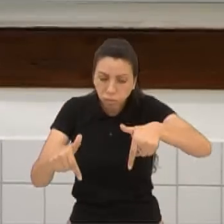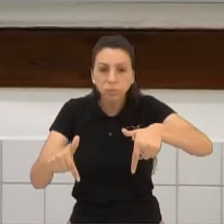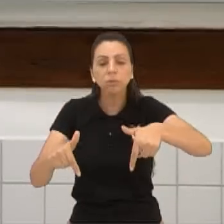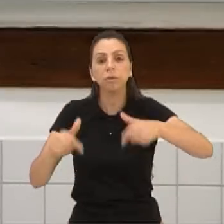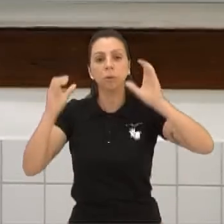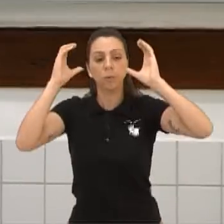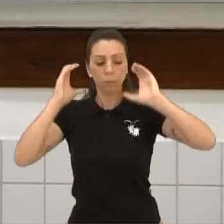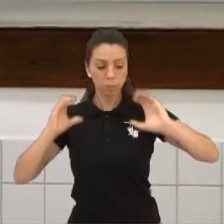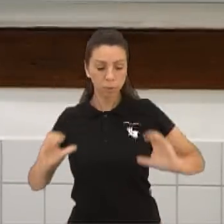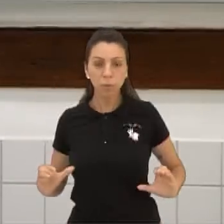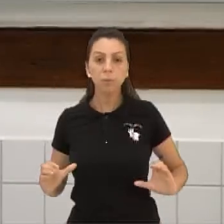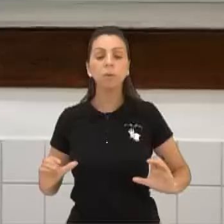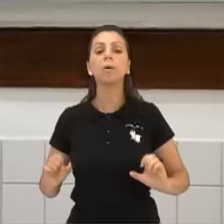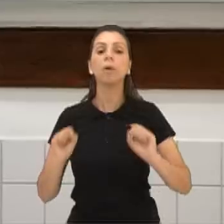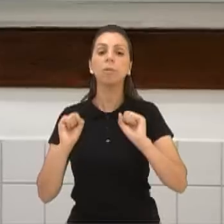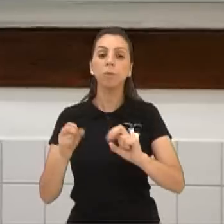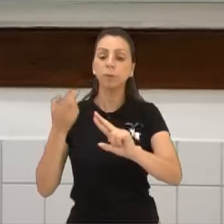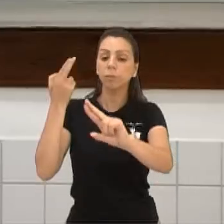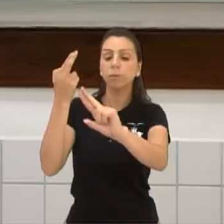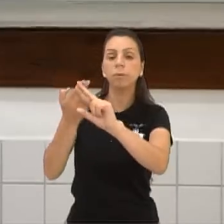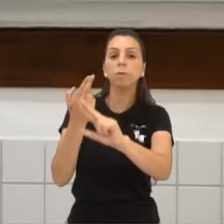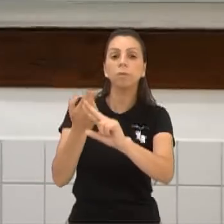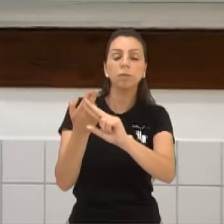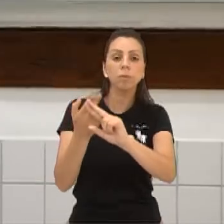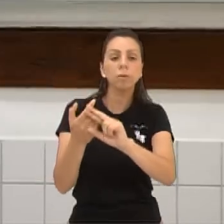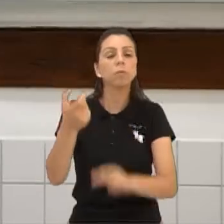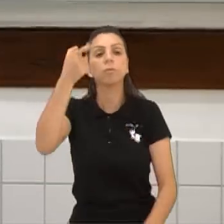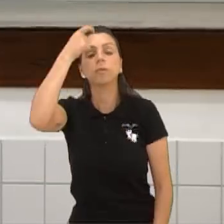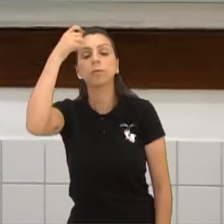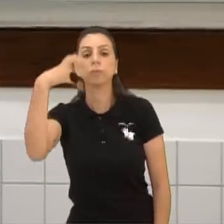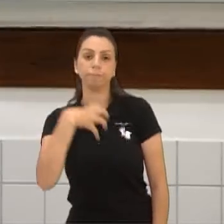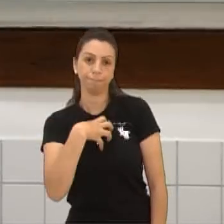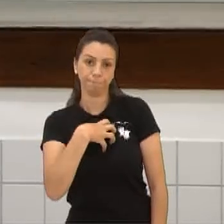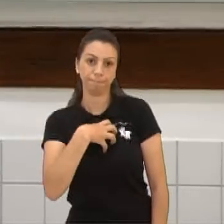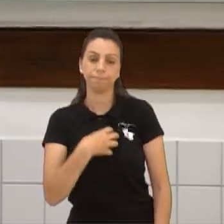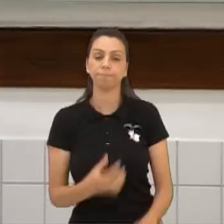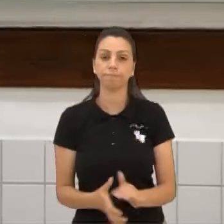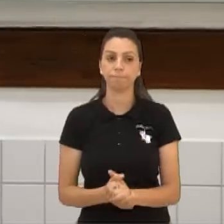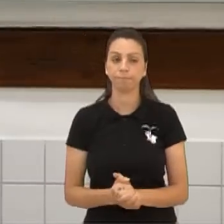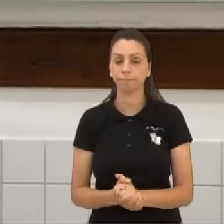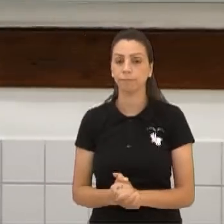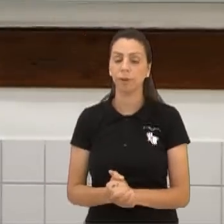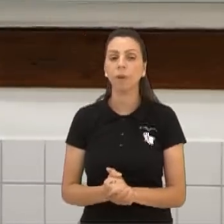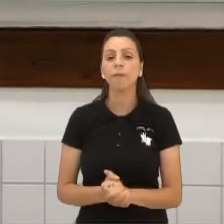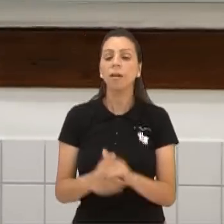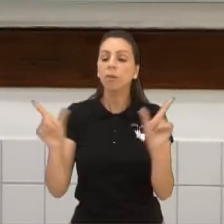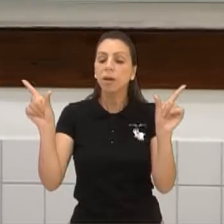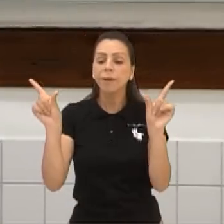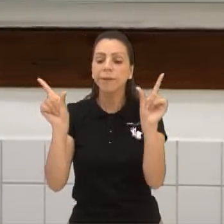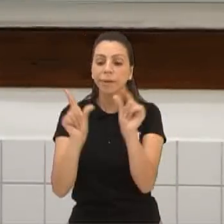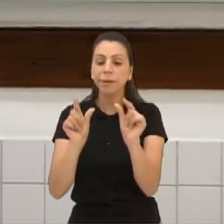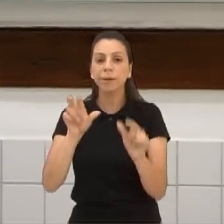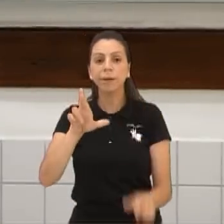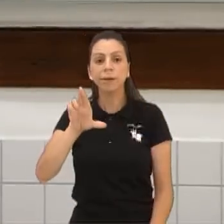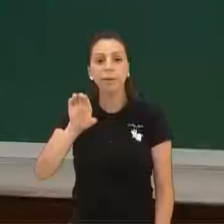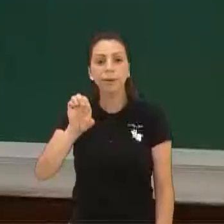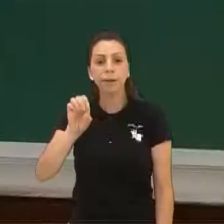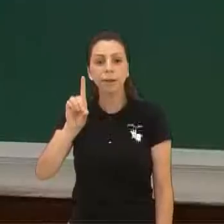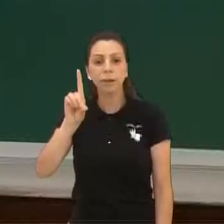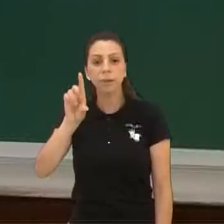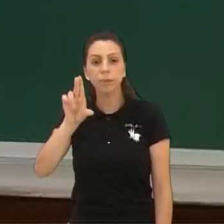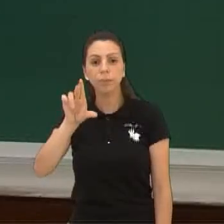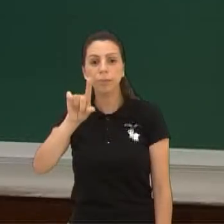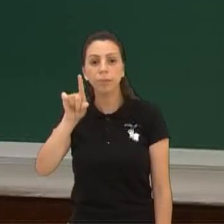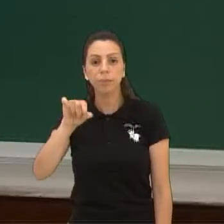cidadão para que isso pudesse ser utilizado de uma forma mais consciente. Quando eu falo em reduzir, eu falo realmente em reduzir o